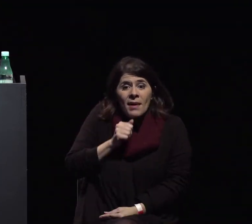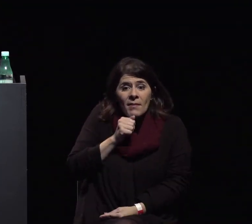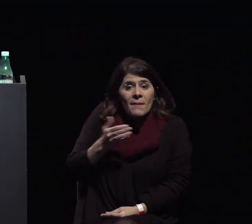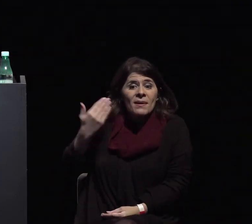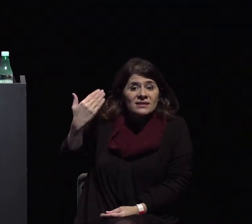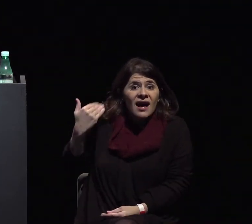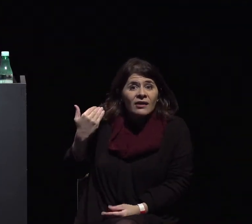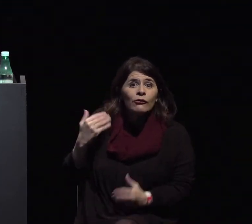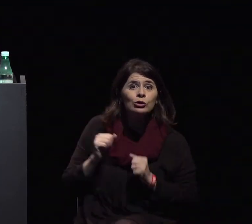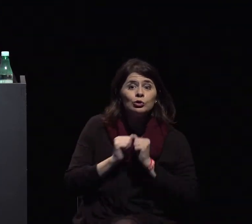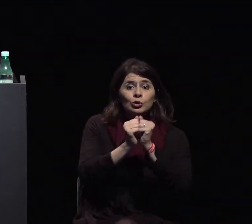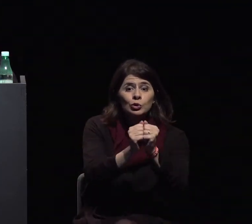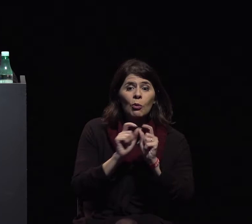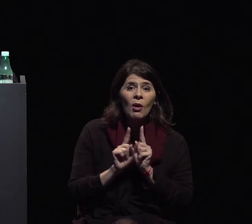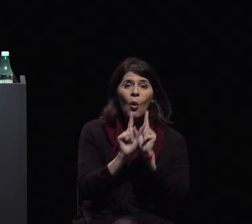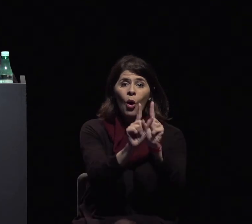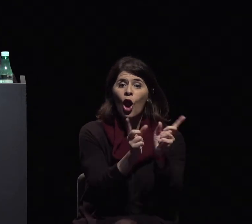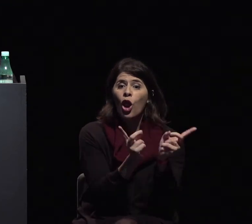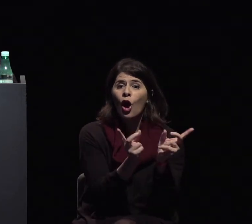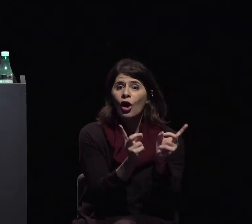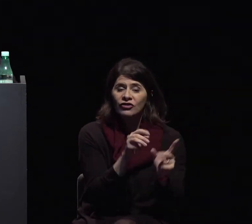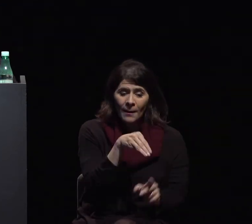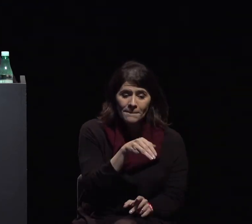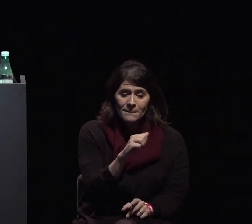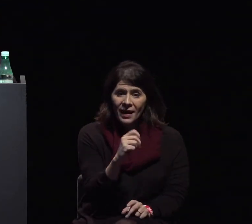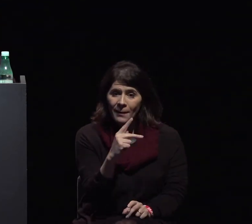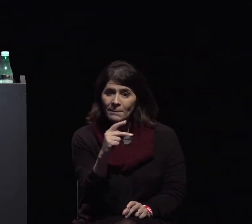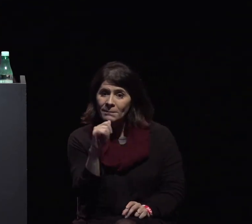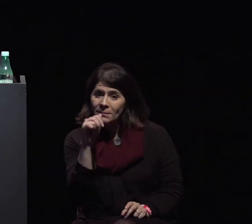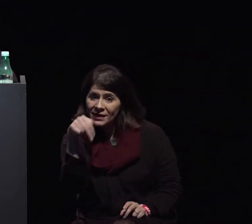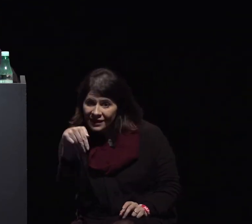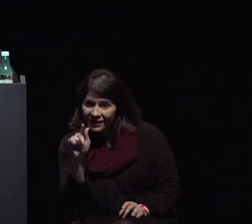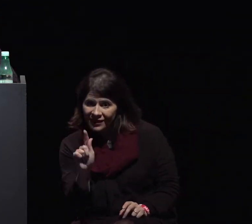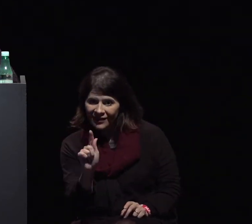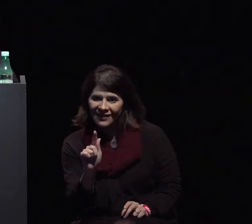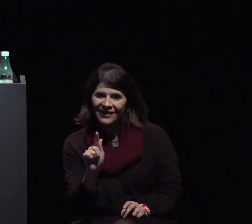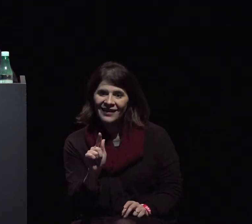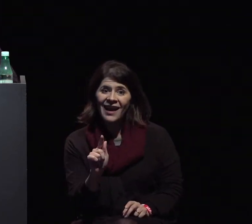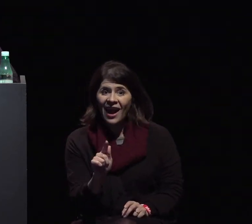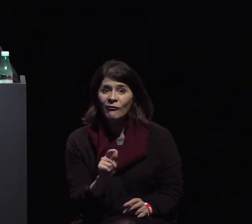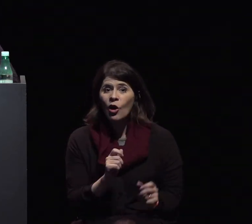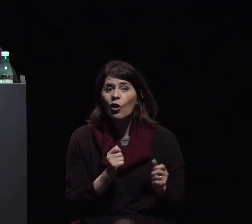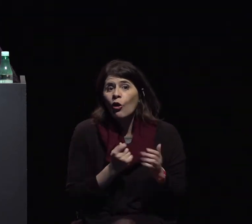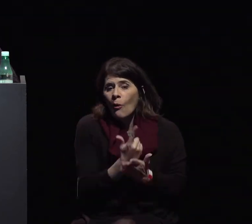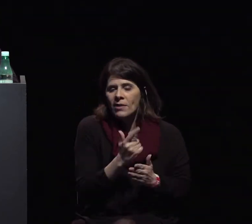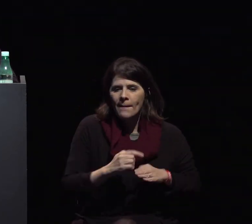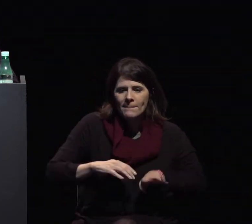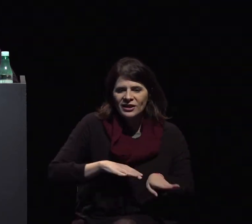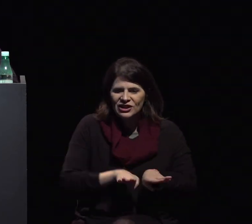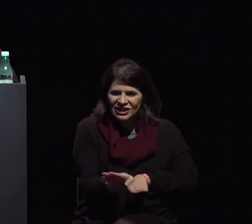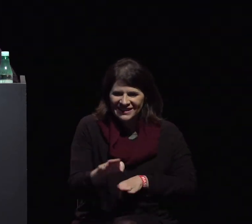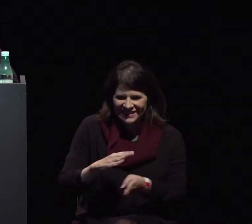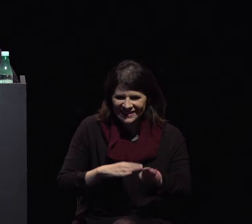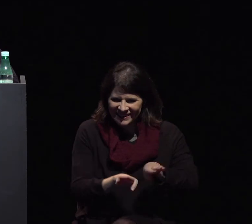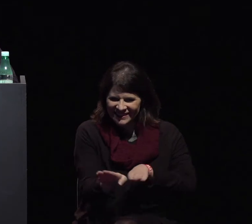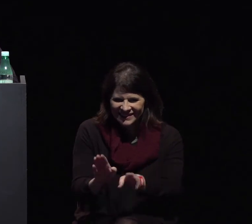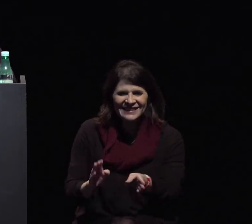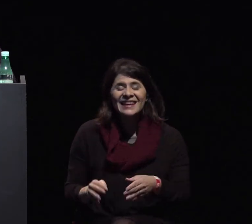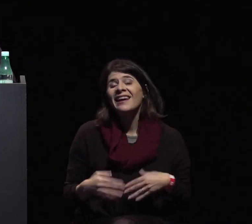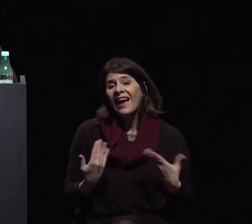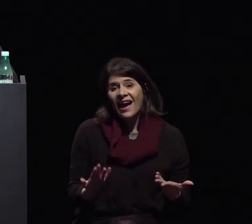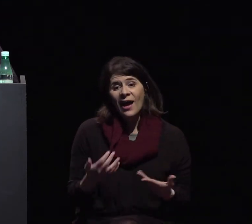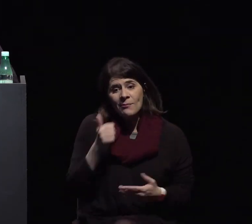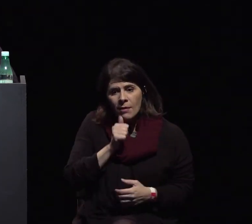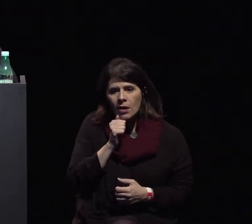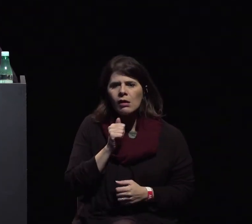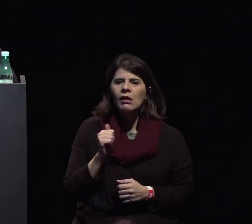primeiro patins, e ela chegou à 1h, porque era longe de Itaquá, que é Setuba, e ela via de trem